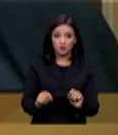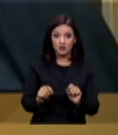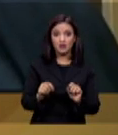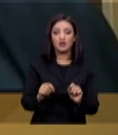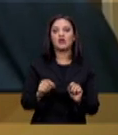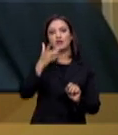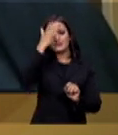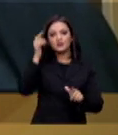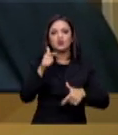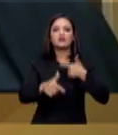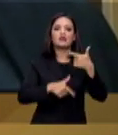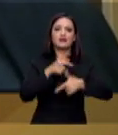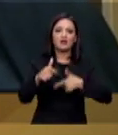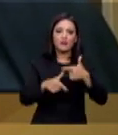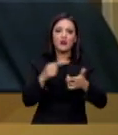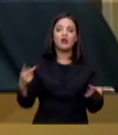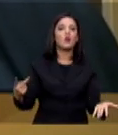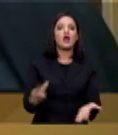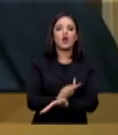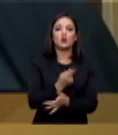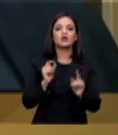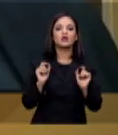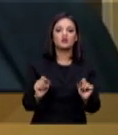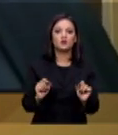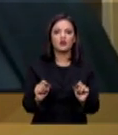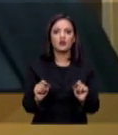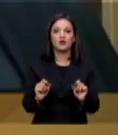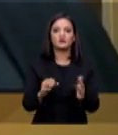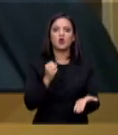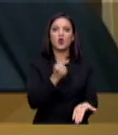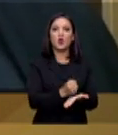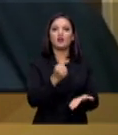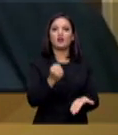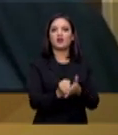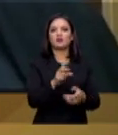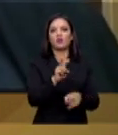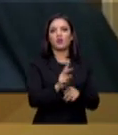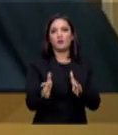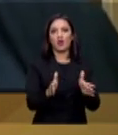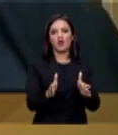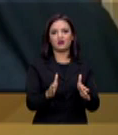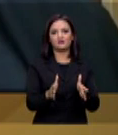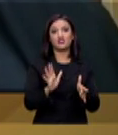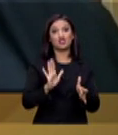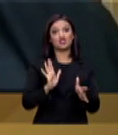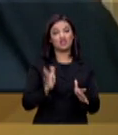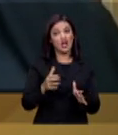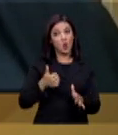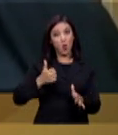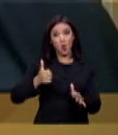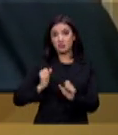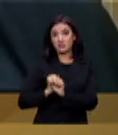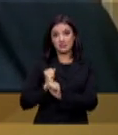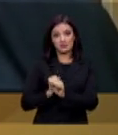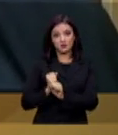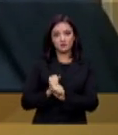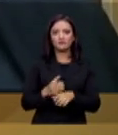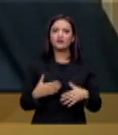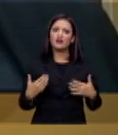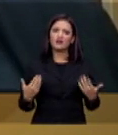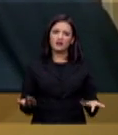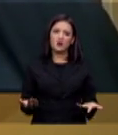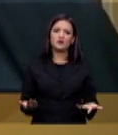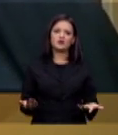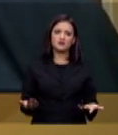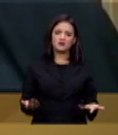feito fundamentalmente a partir de contratações temporárias. Então, por mais que possa parecer